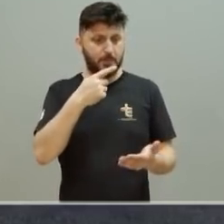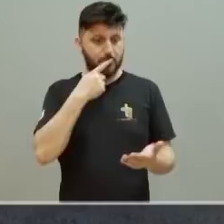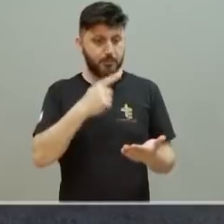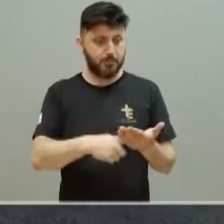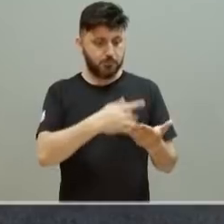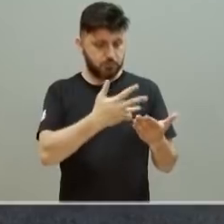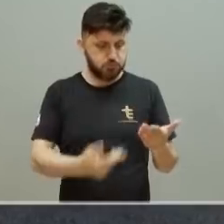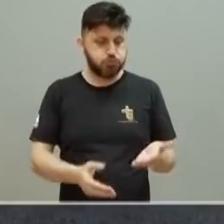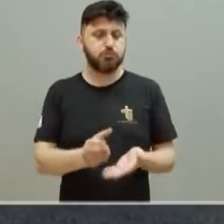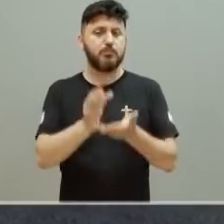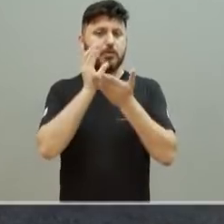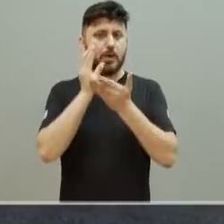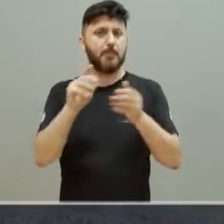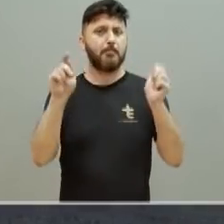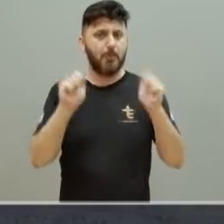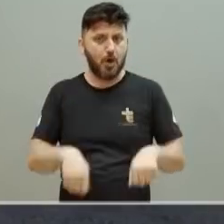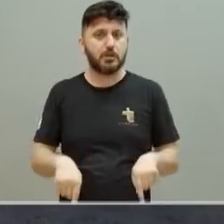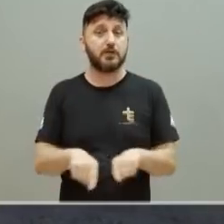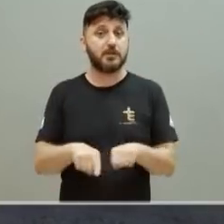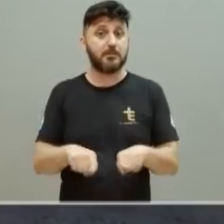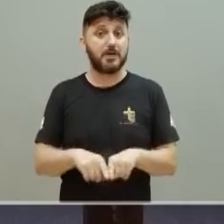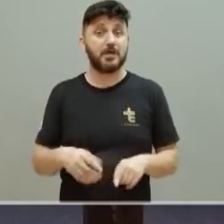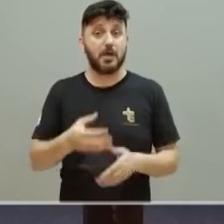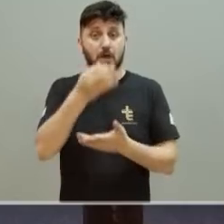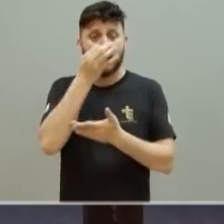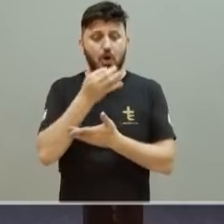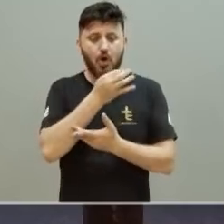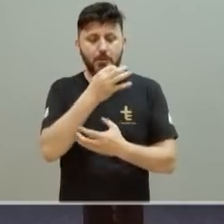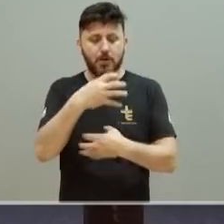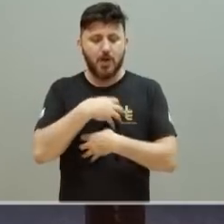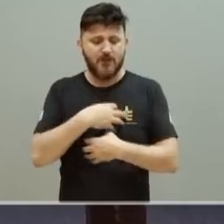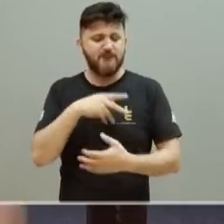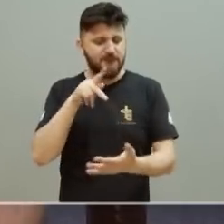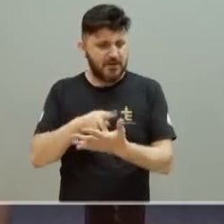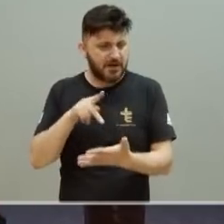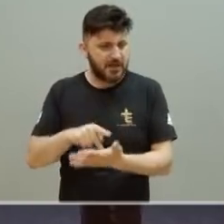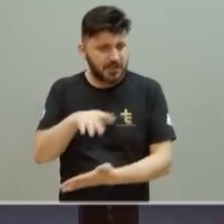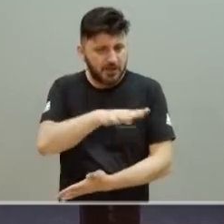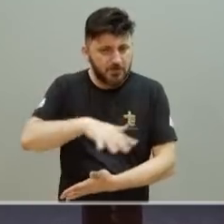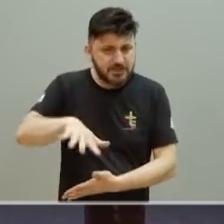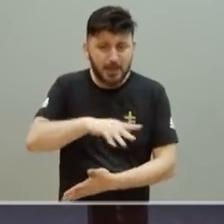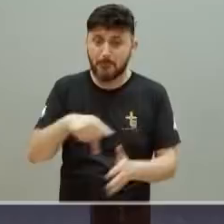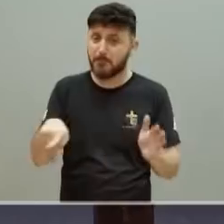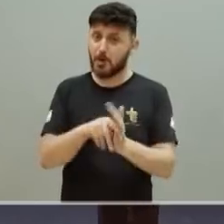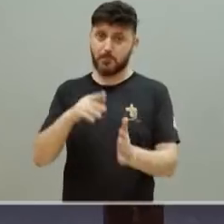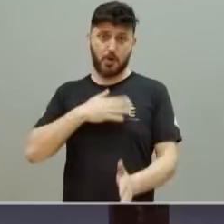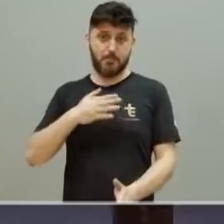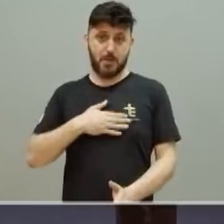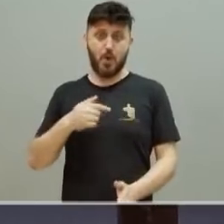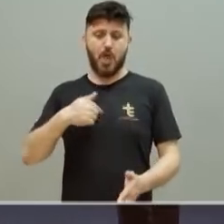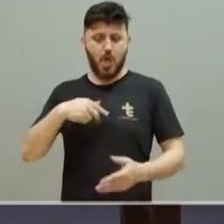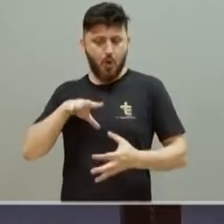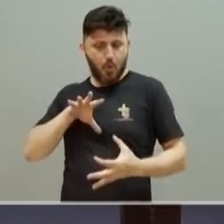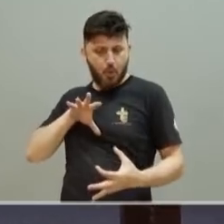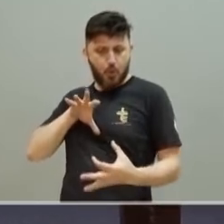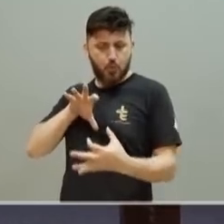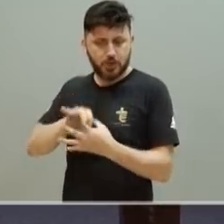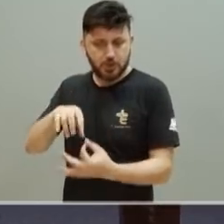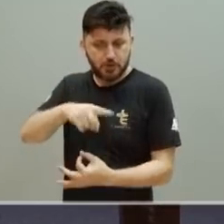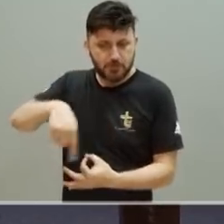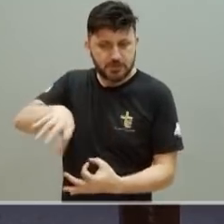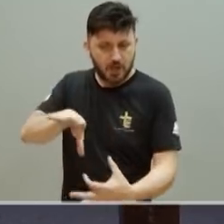meu sangue. Aquele que comer da verdadeira comida e beber da verdadeira bebida, eu permanecerei nele e